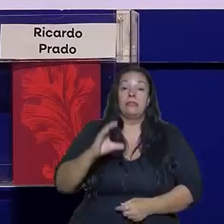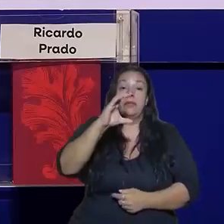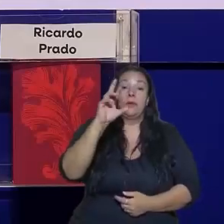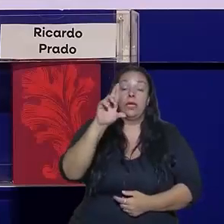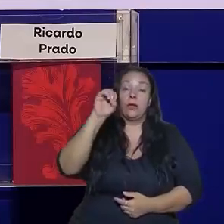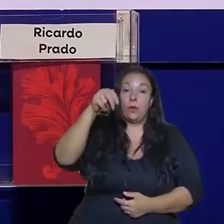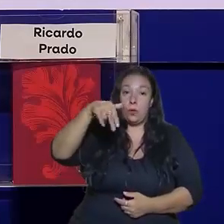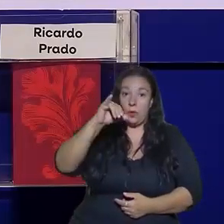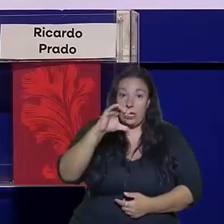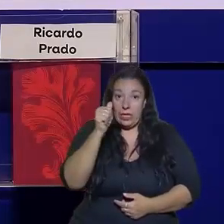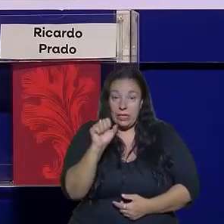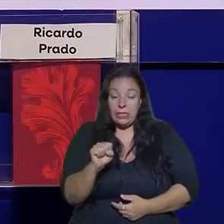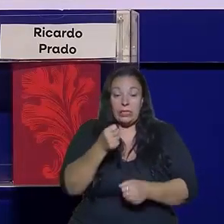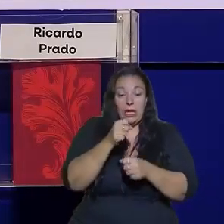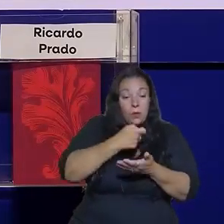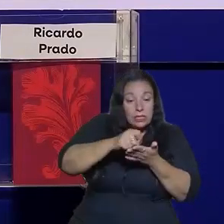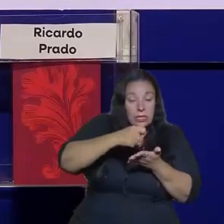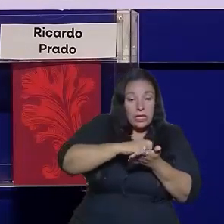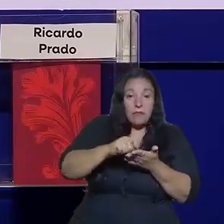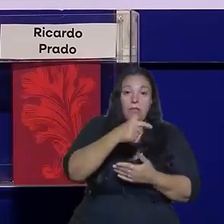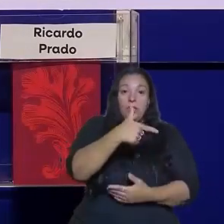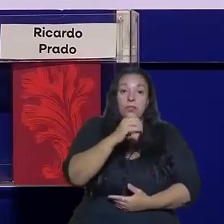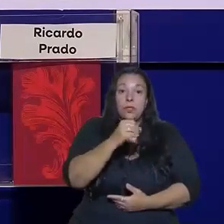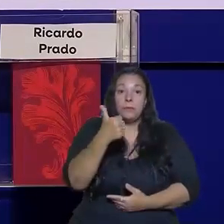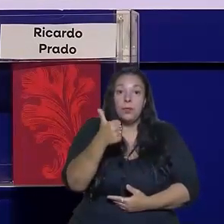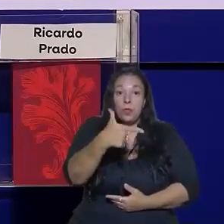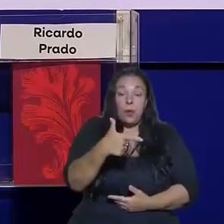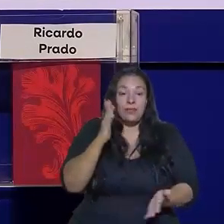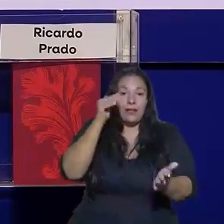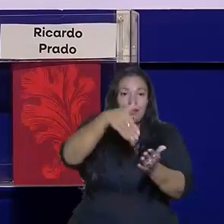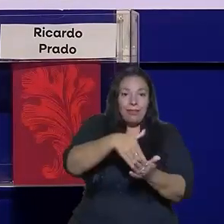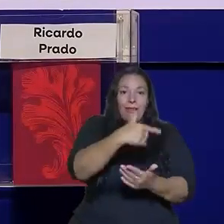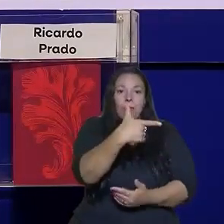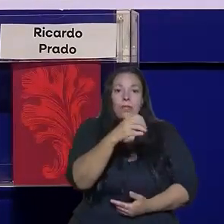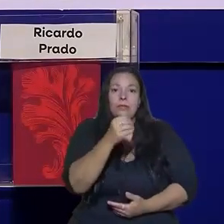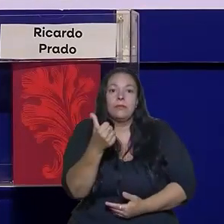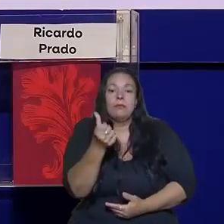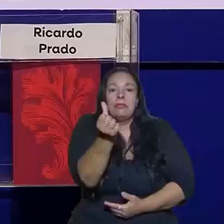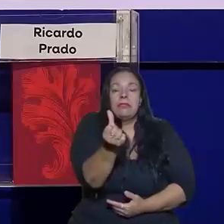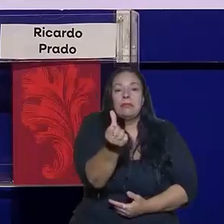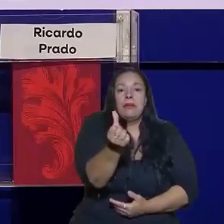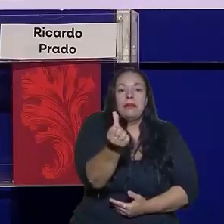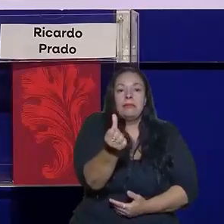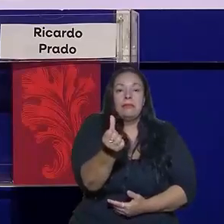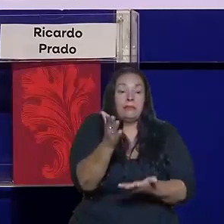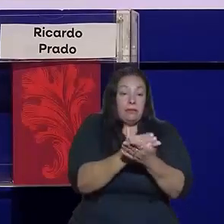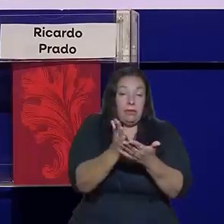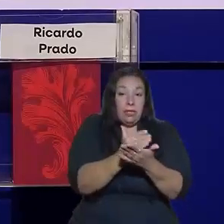né? Crônicas que eu escrevi de 2012 a 2016. E, enquanto eu fazia esse livro, eu fiz